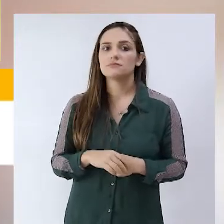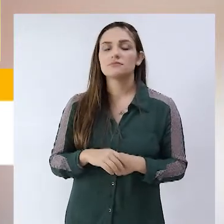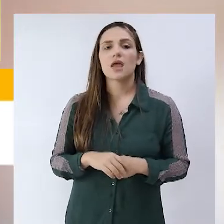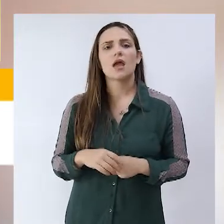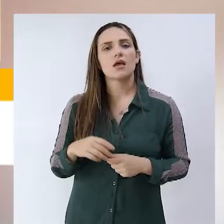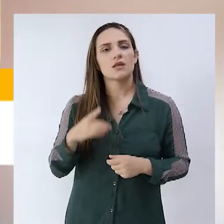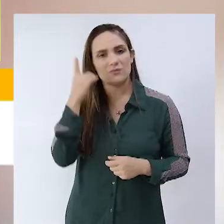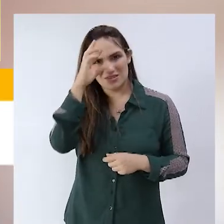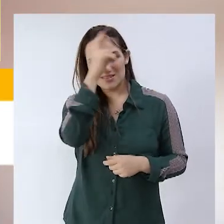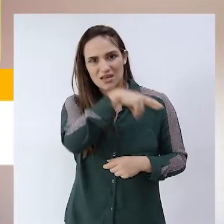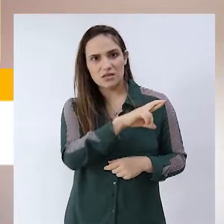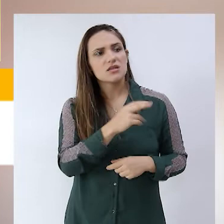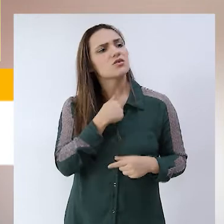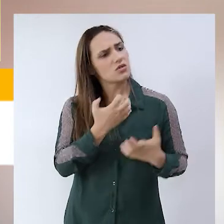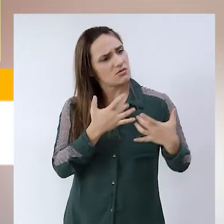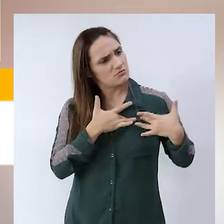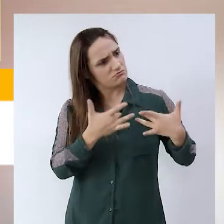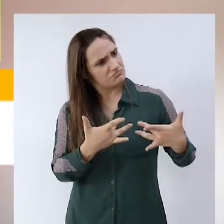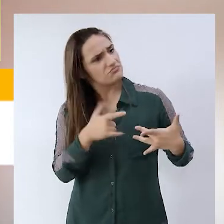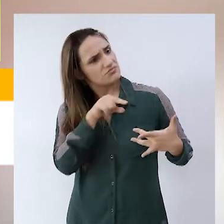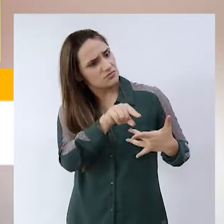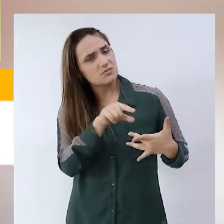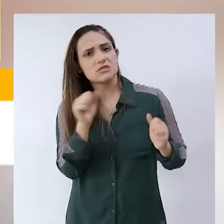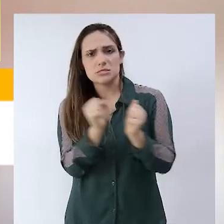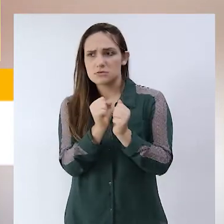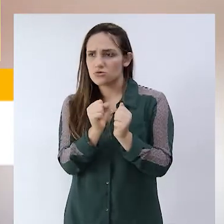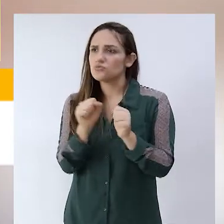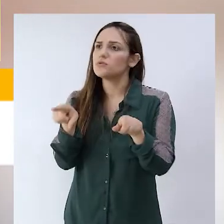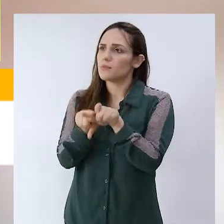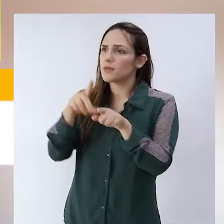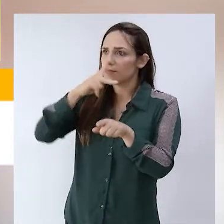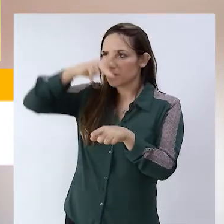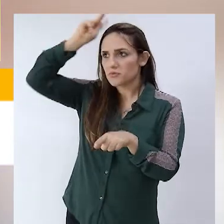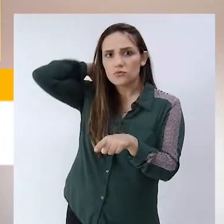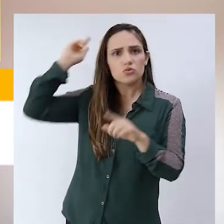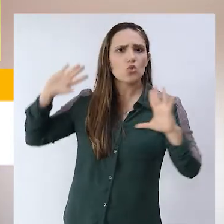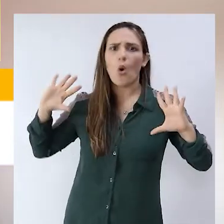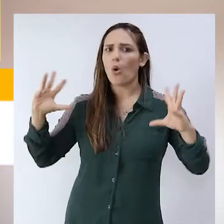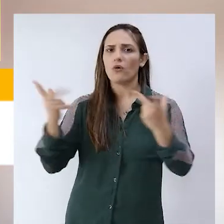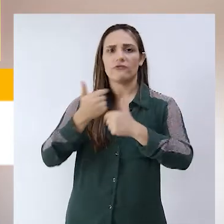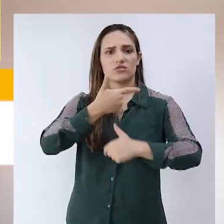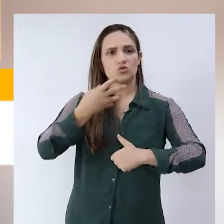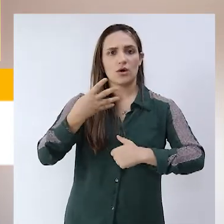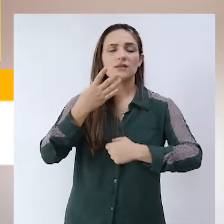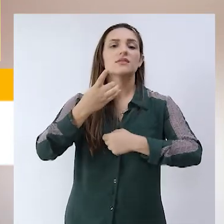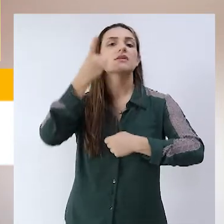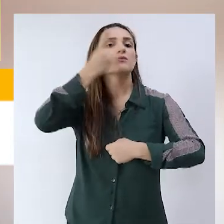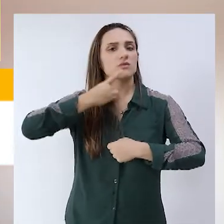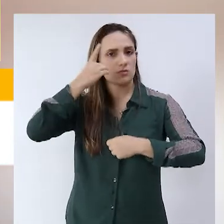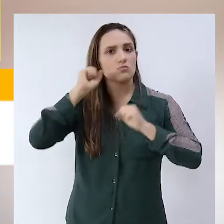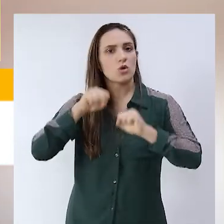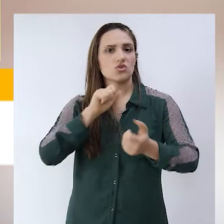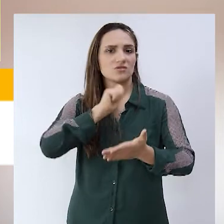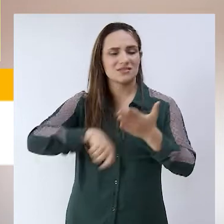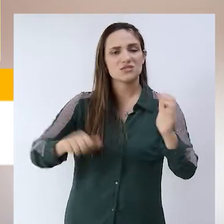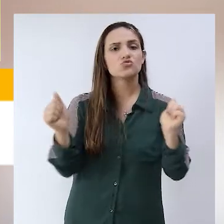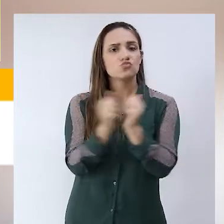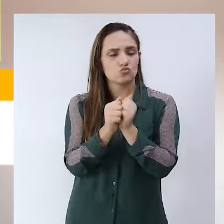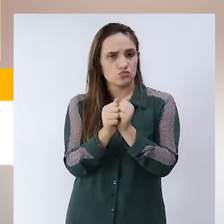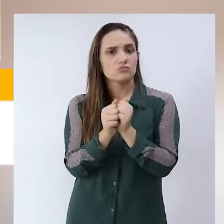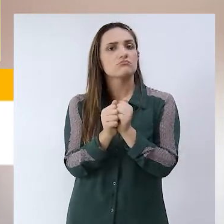me solidarizar com Vossa Excelência e do deputado Paulo. É importante que todos nós, os 24 deputados, fôssemos